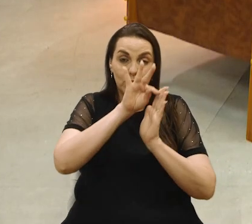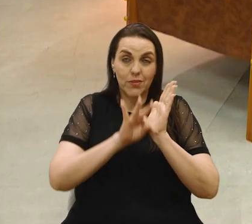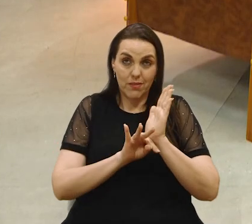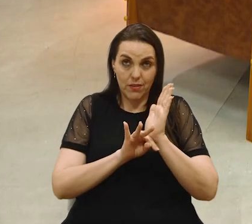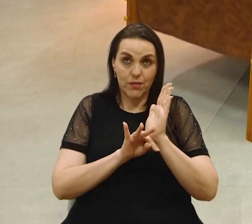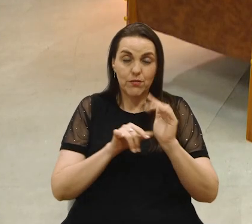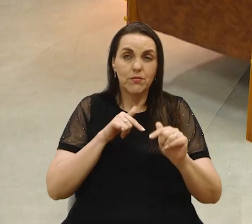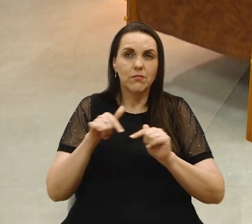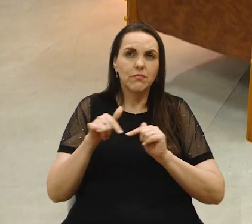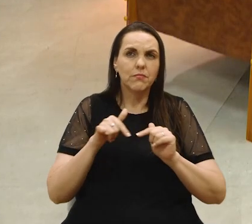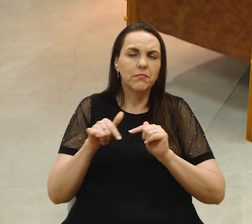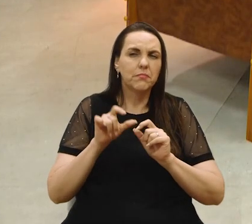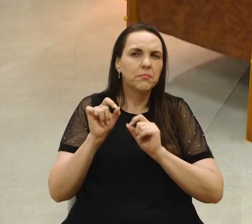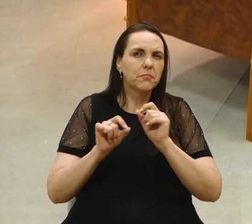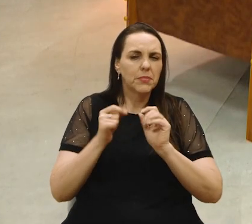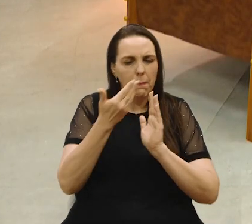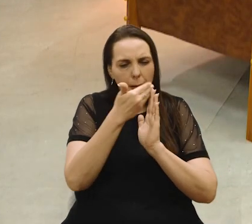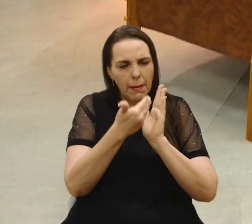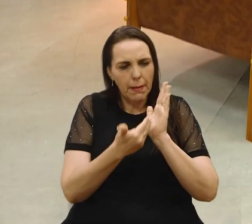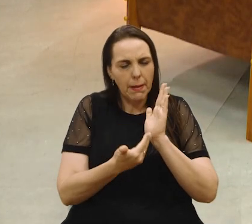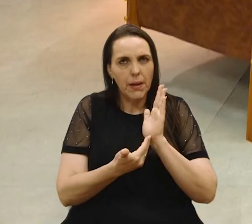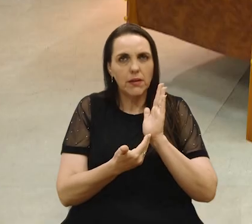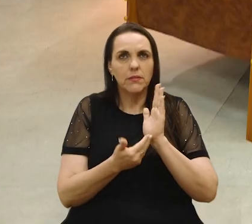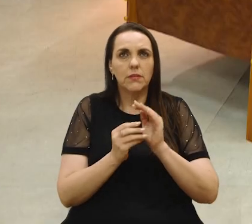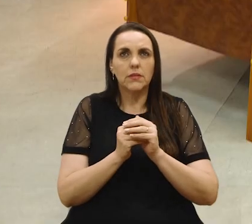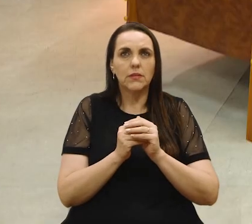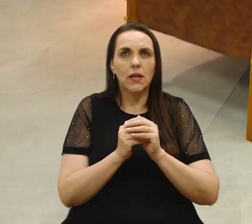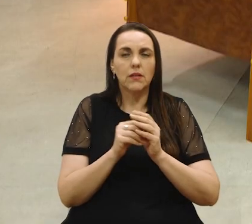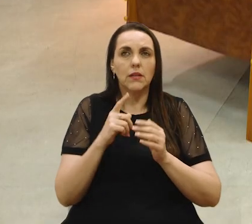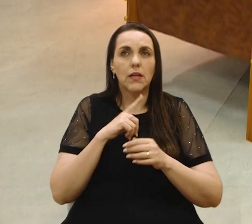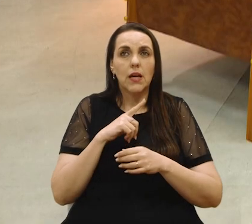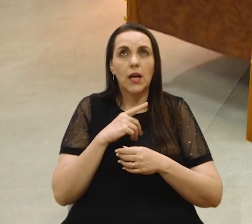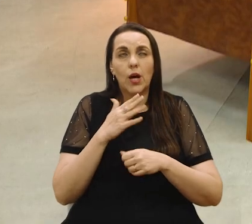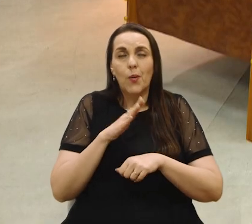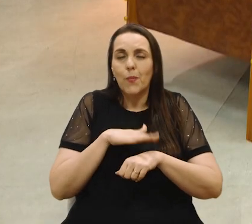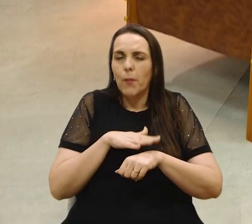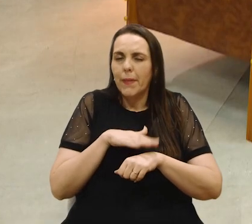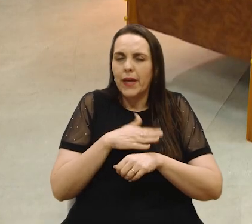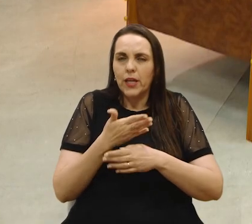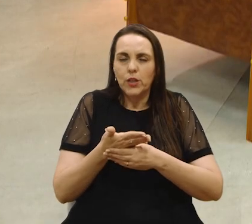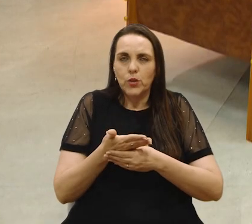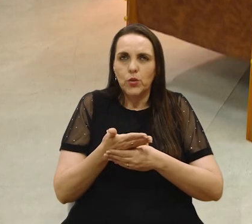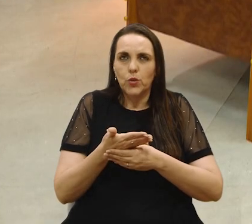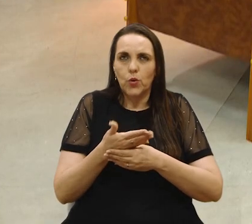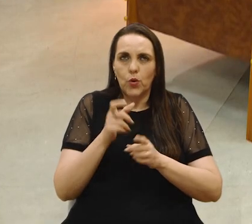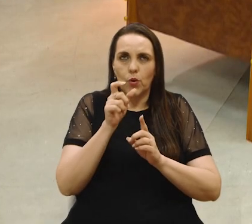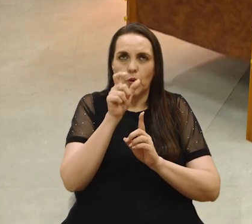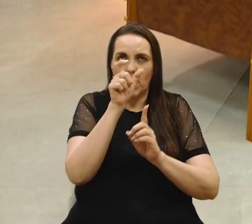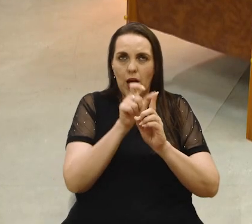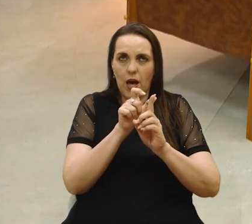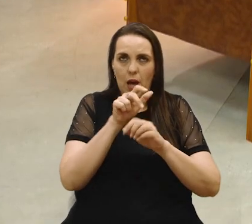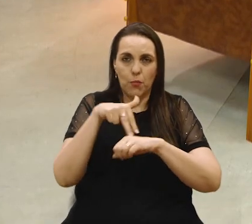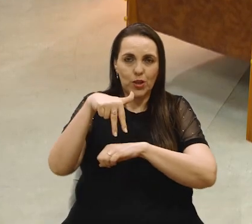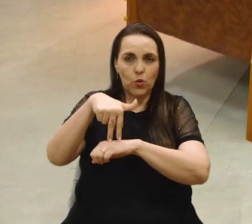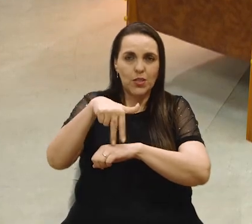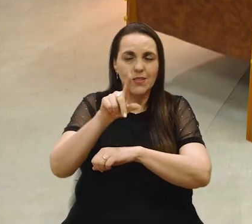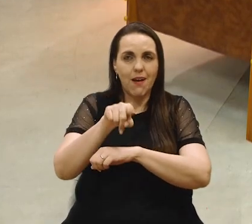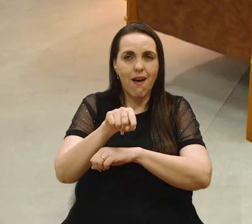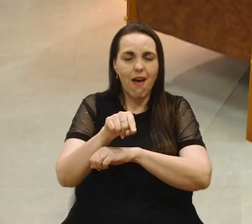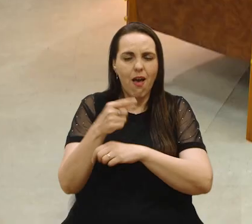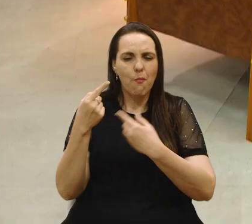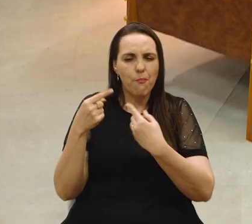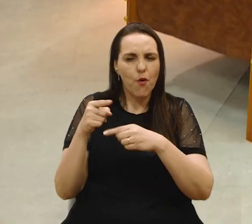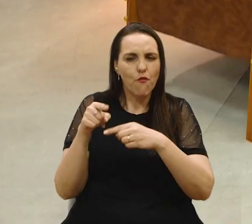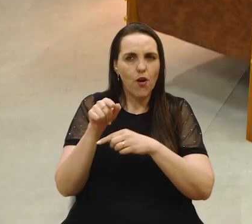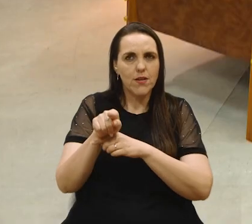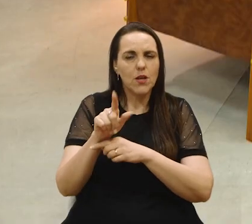texto ele trabalha com essas conotações. Em dado momento a protagonista é provocada no sentido